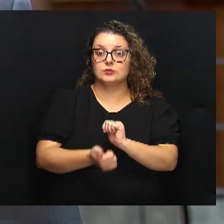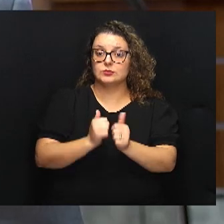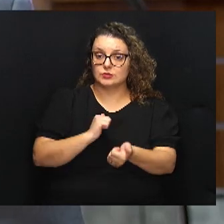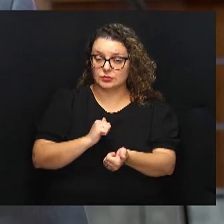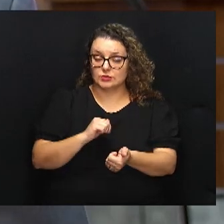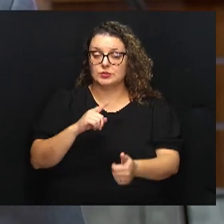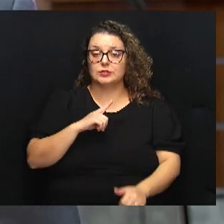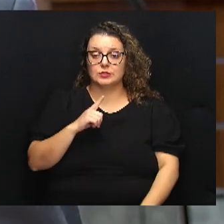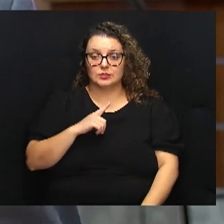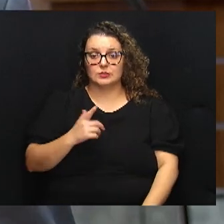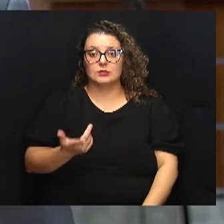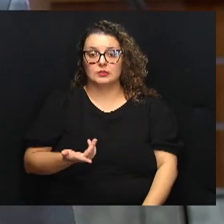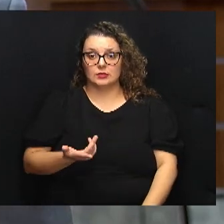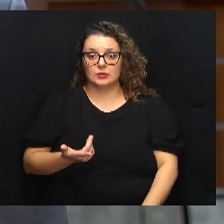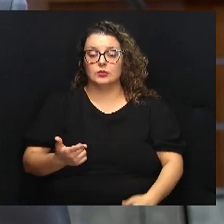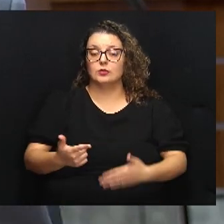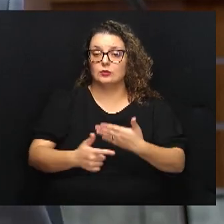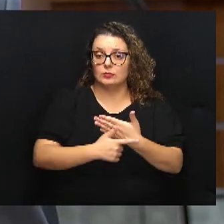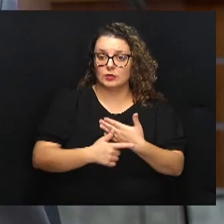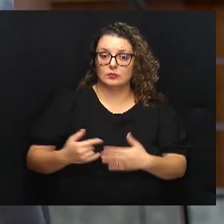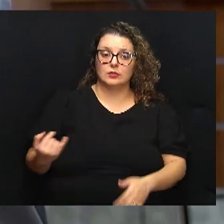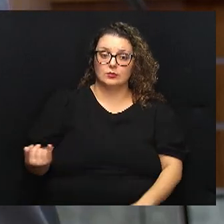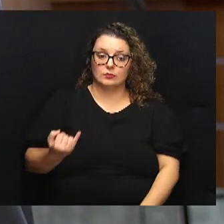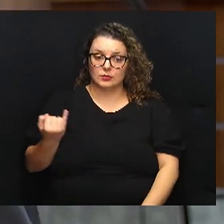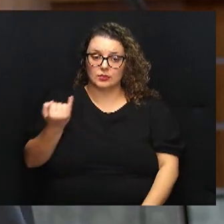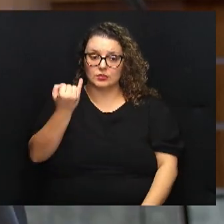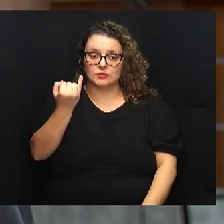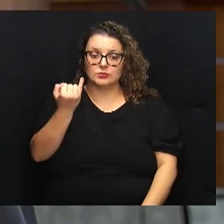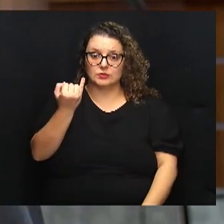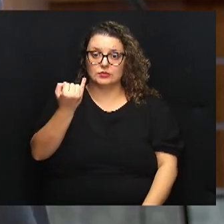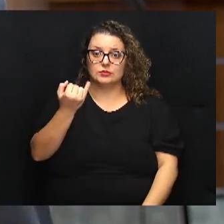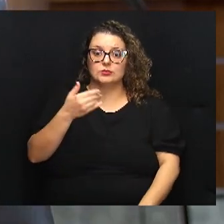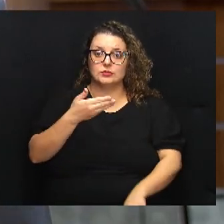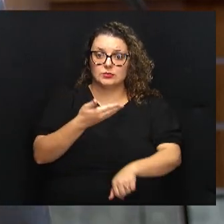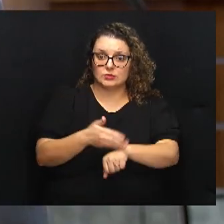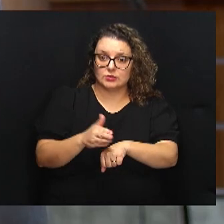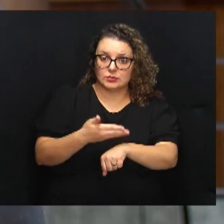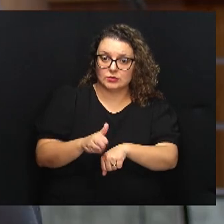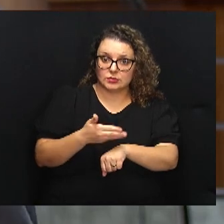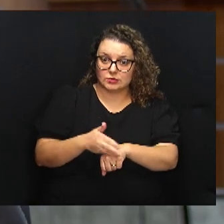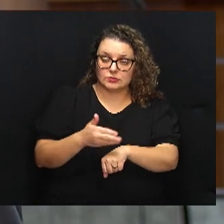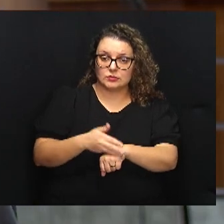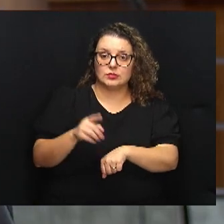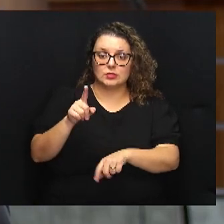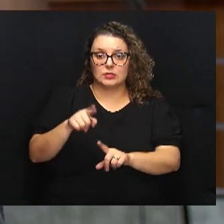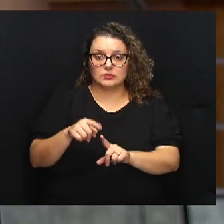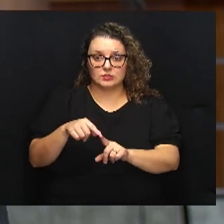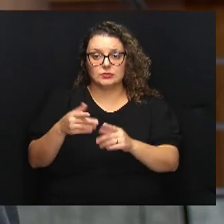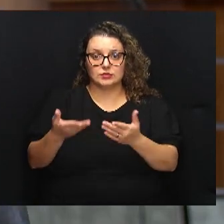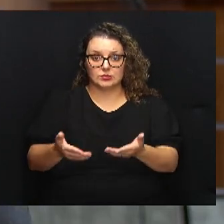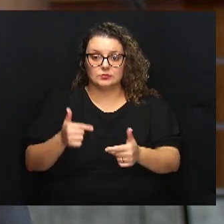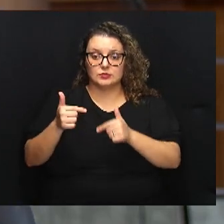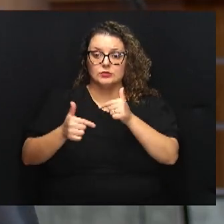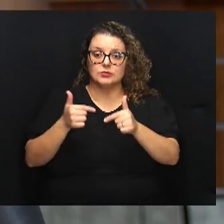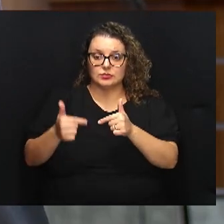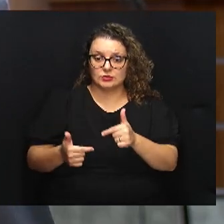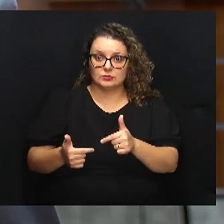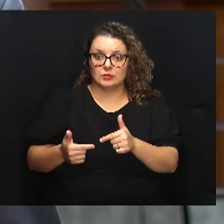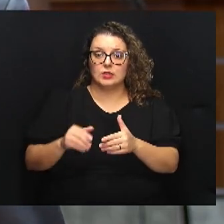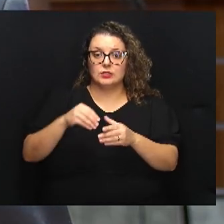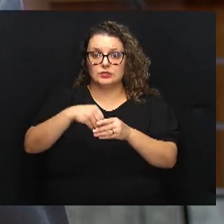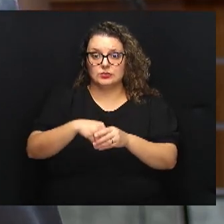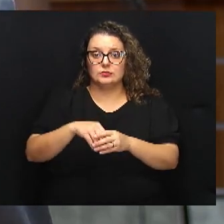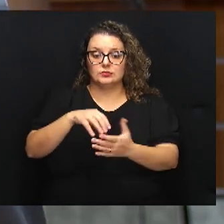tem aí um papel fundamental em exercer esse tipo de trabalho dentro do